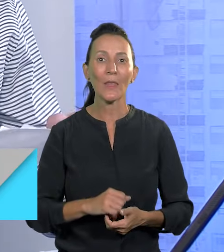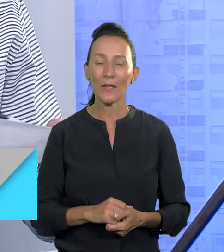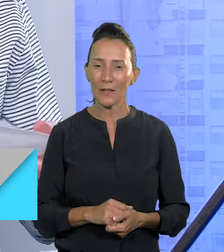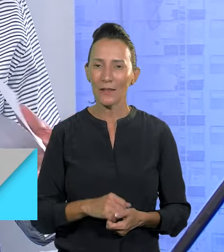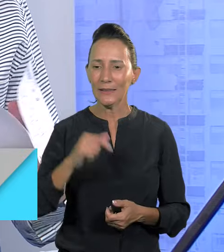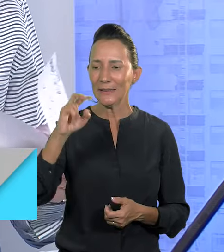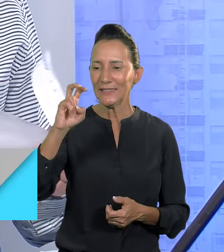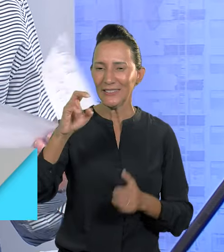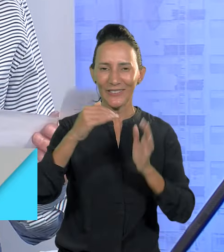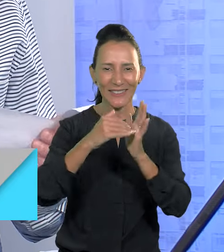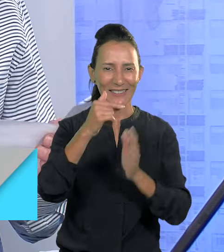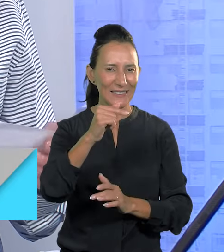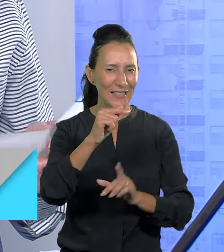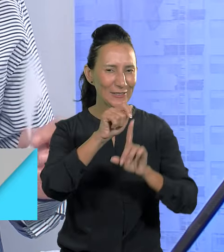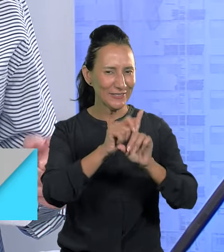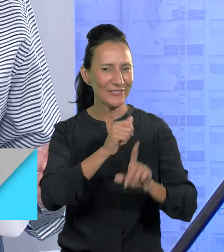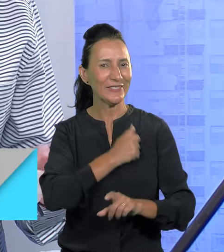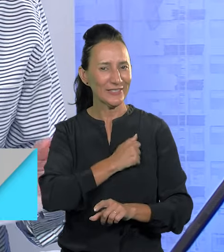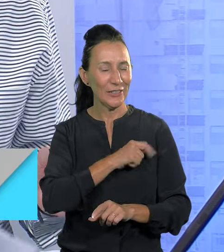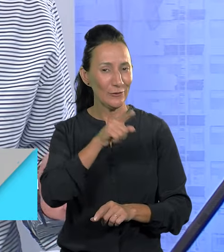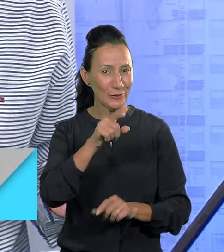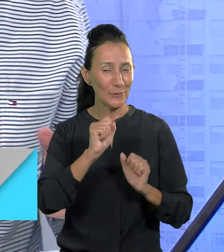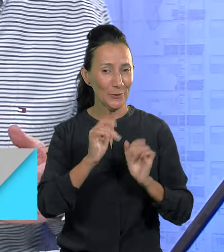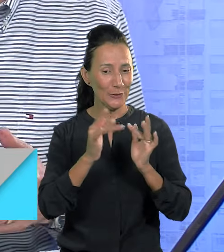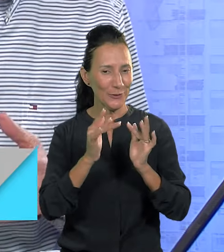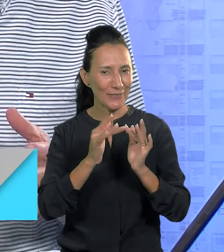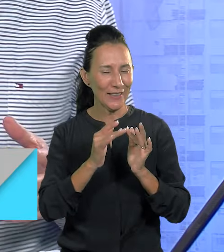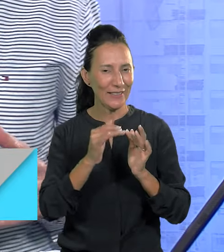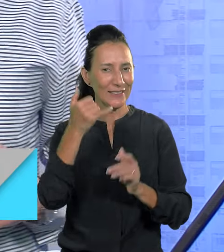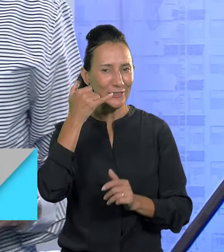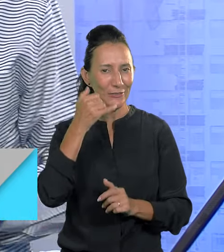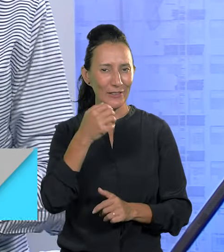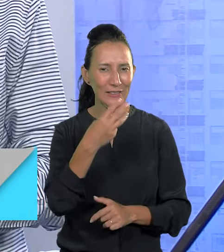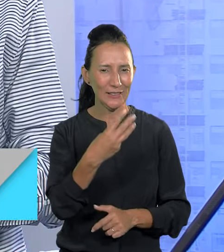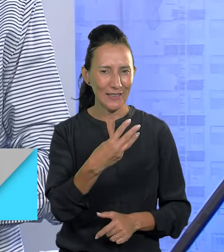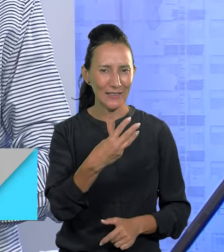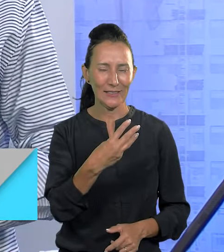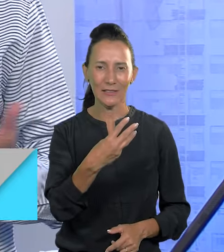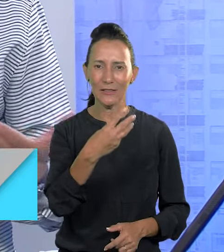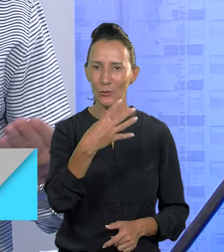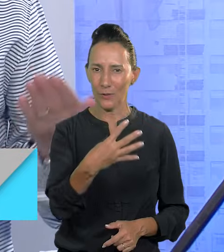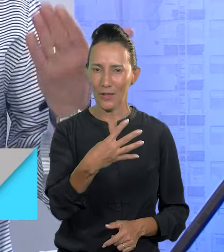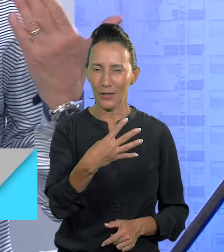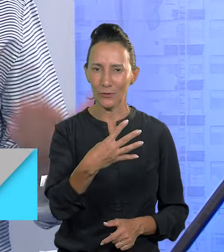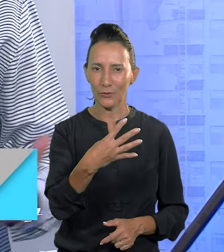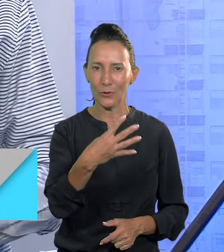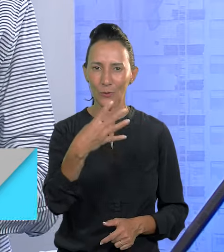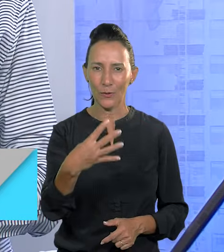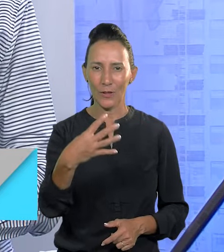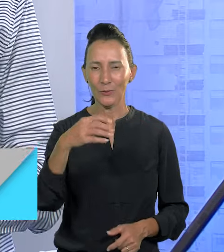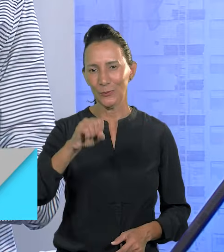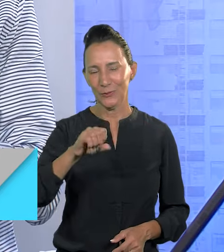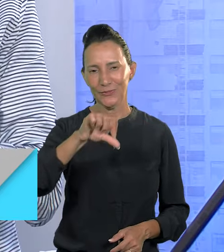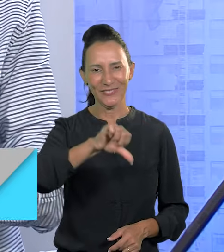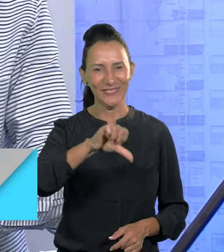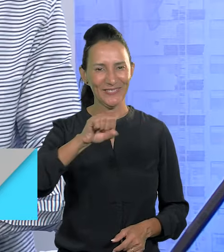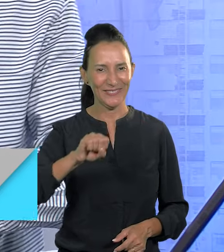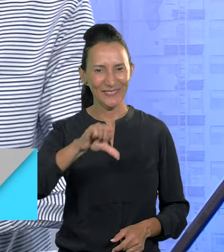5 a 7 de agosto. Ligue para o telefone 3448